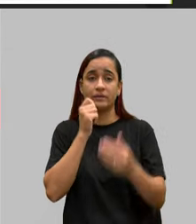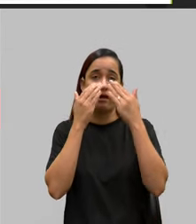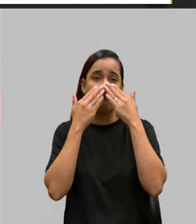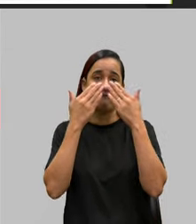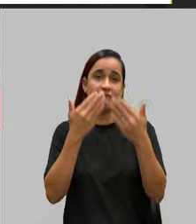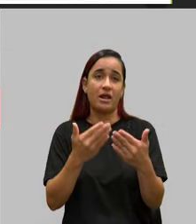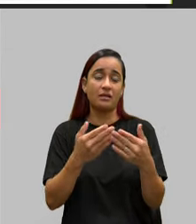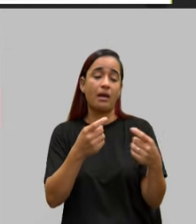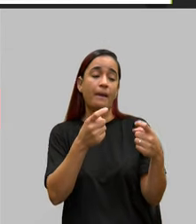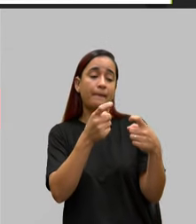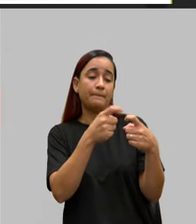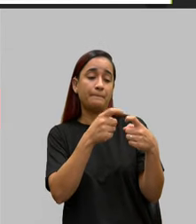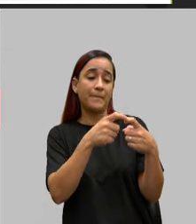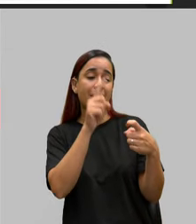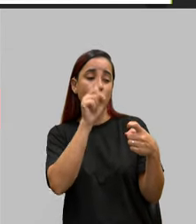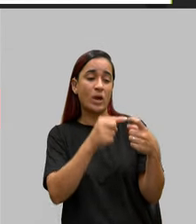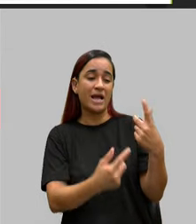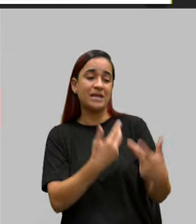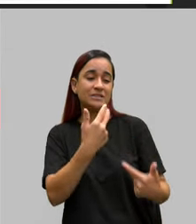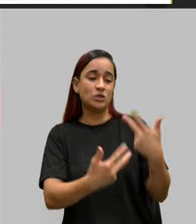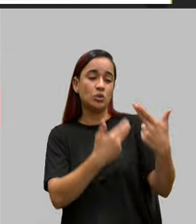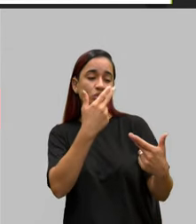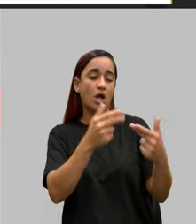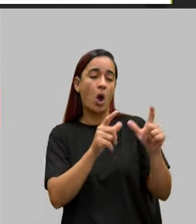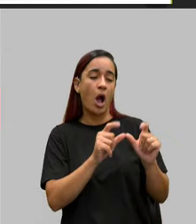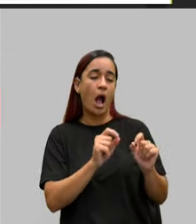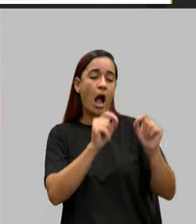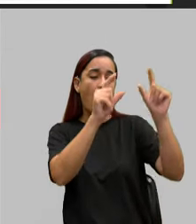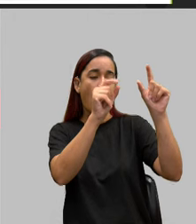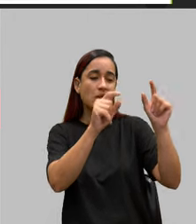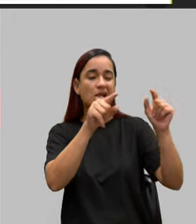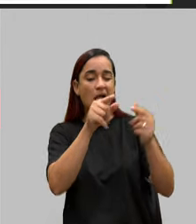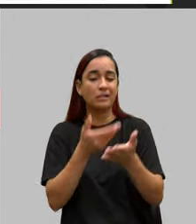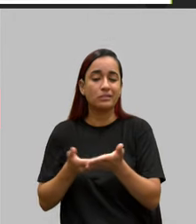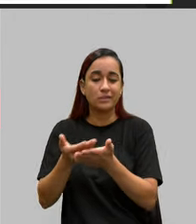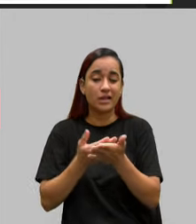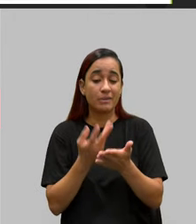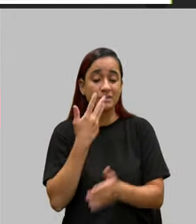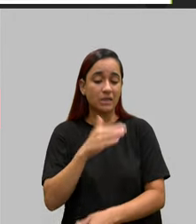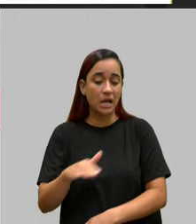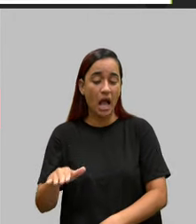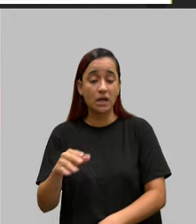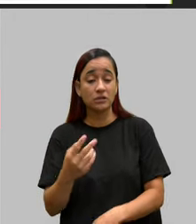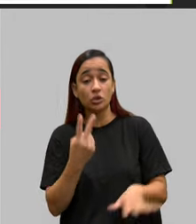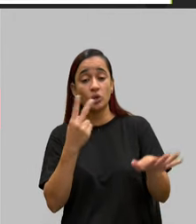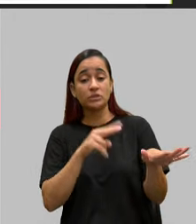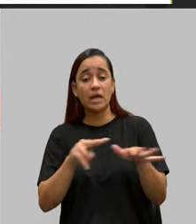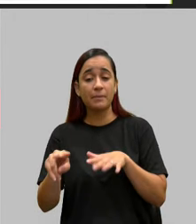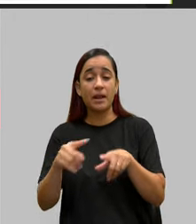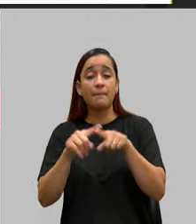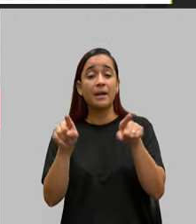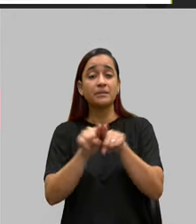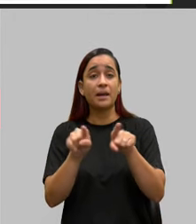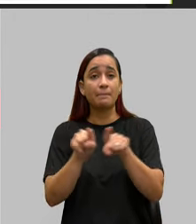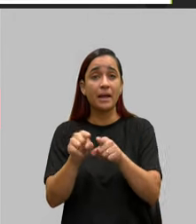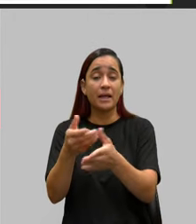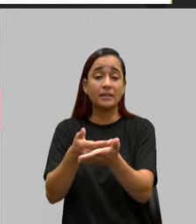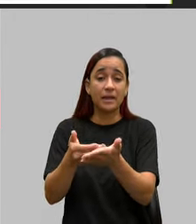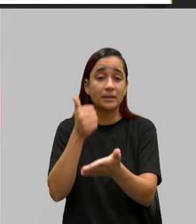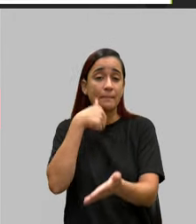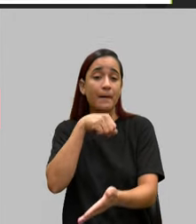cirurgião de câncer trata de criança com duas semanas com epilepsia mas trata de mãe de Presidente com 92 anos